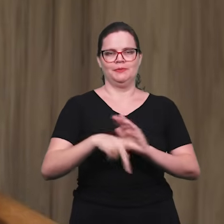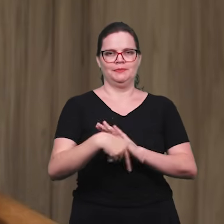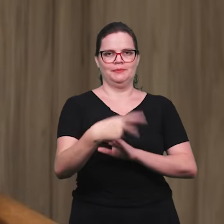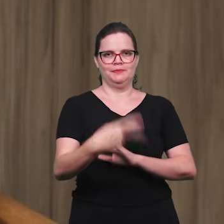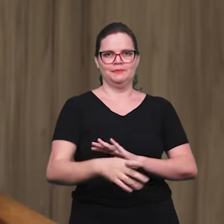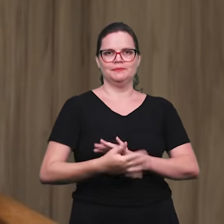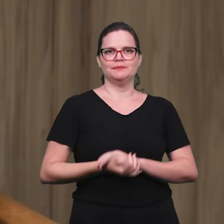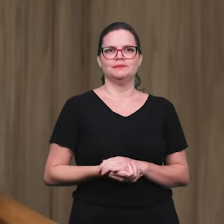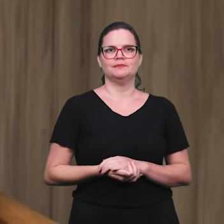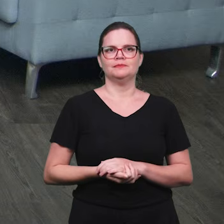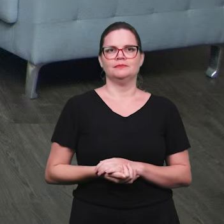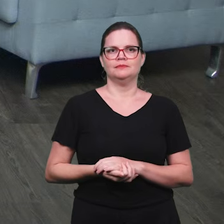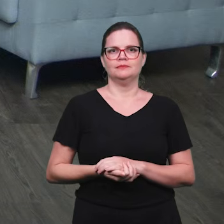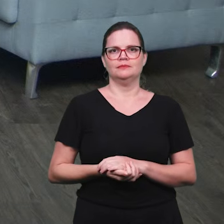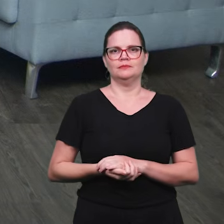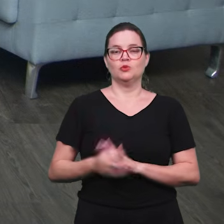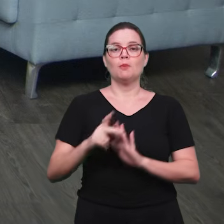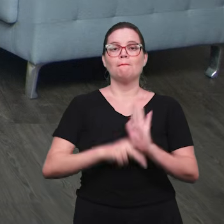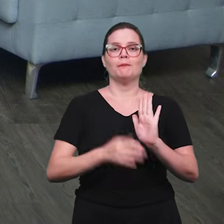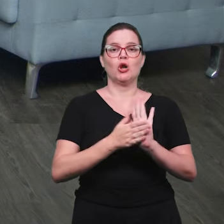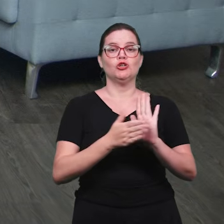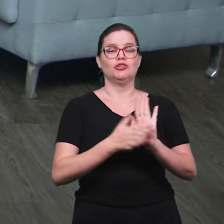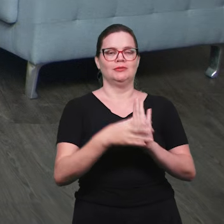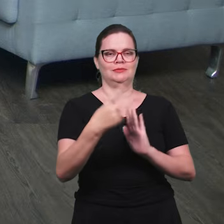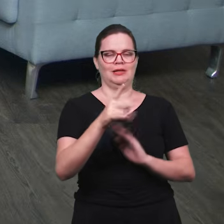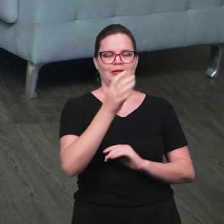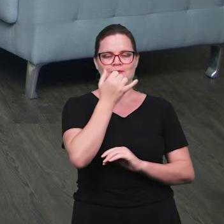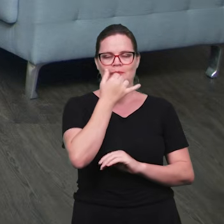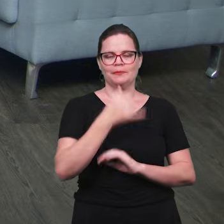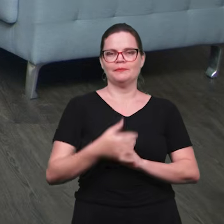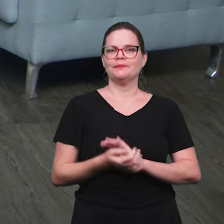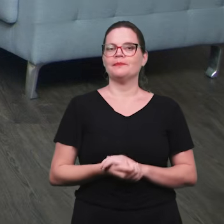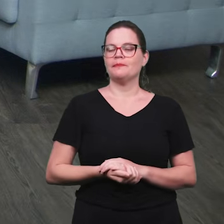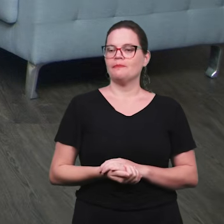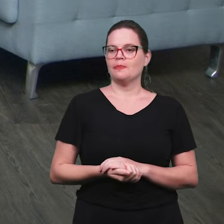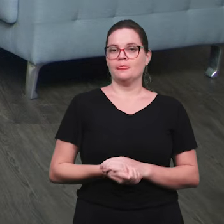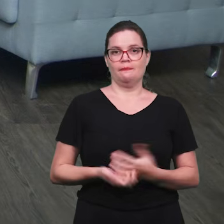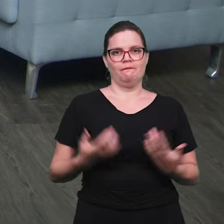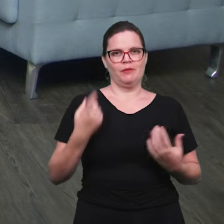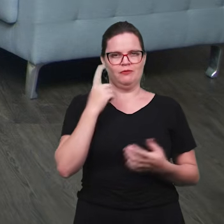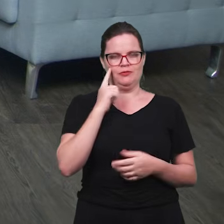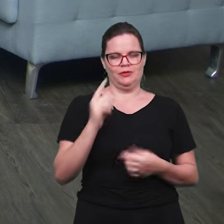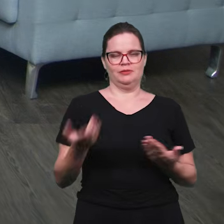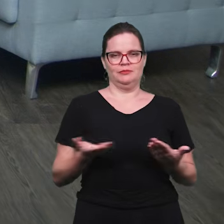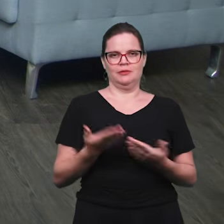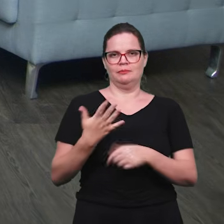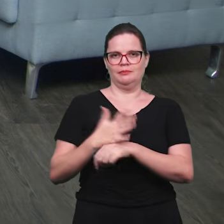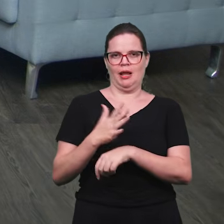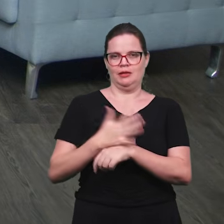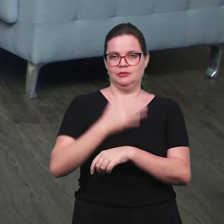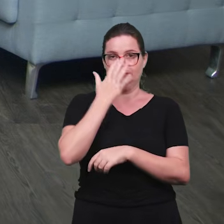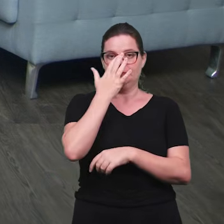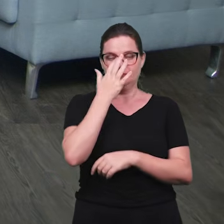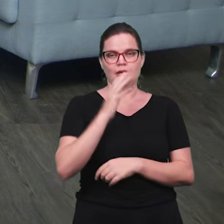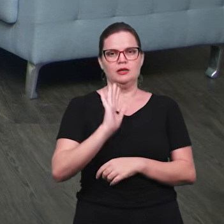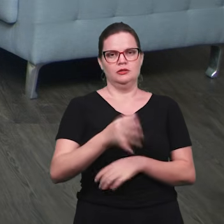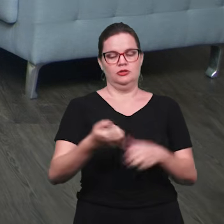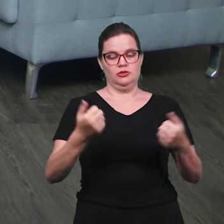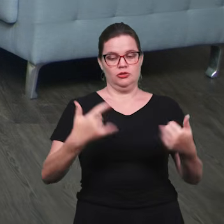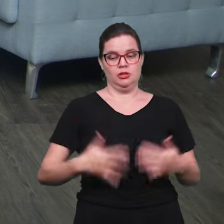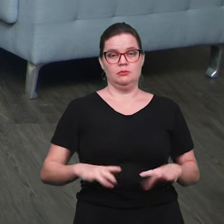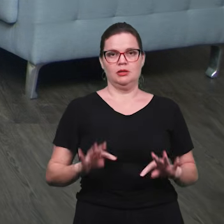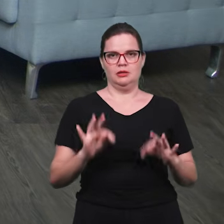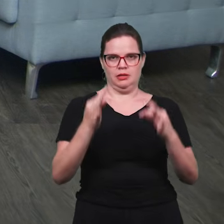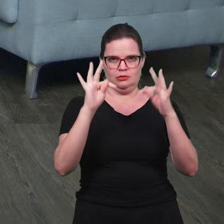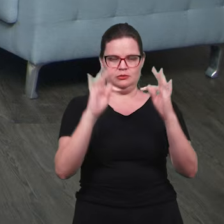do SUS. Certo. E, assim, vamos para a prática agora. Certamente falamos aqui da tecnologia, você citou muito